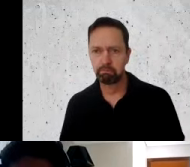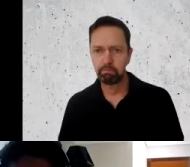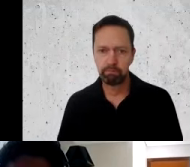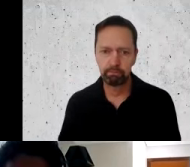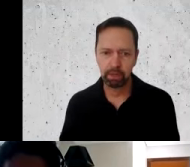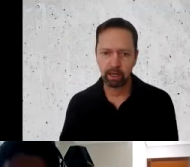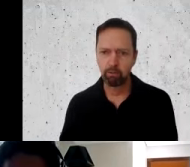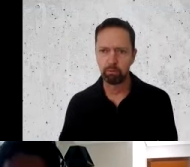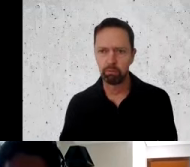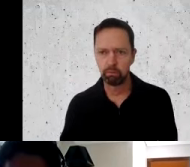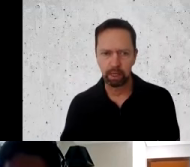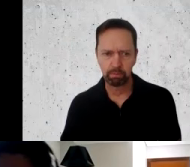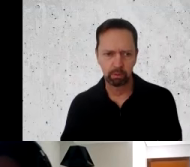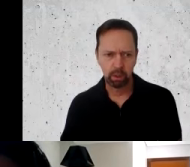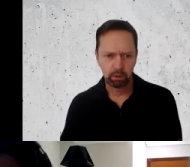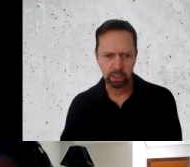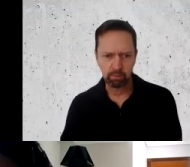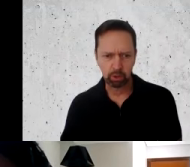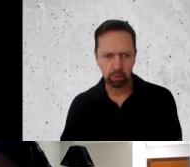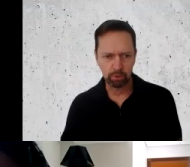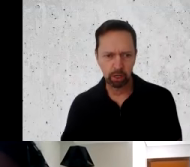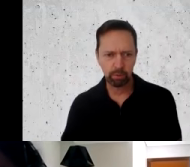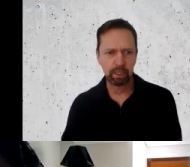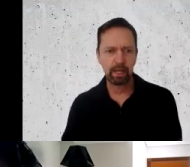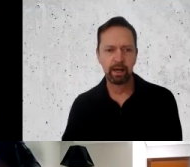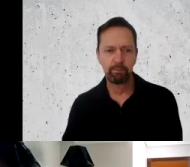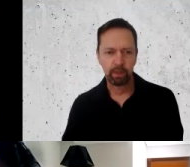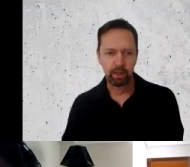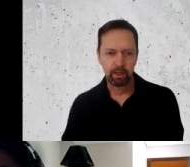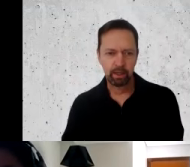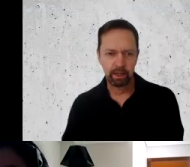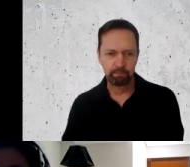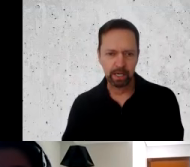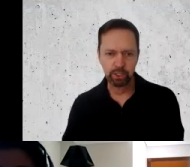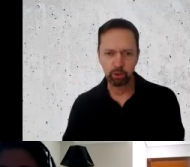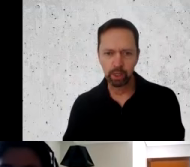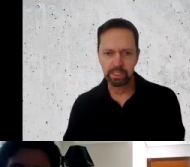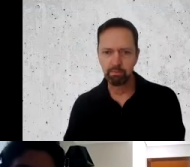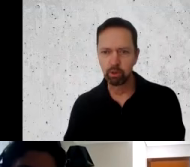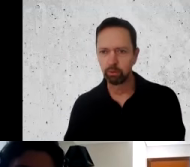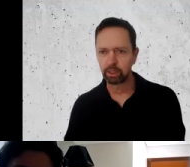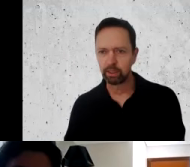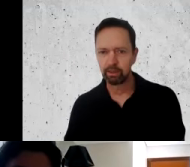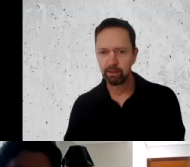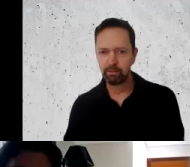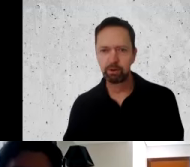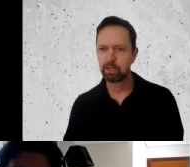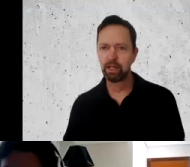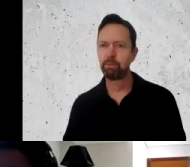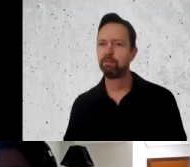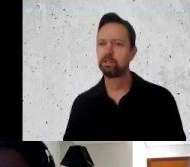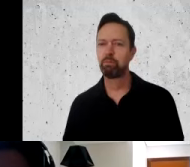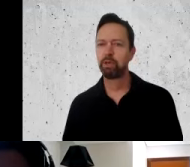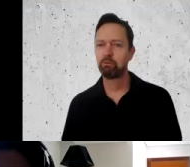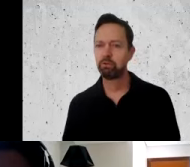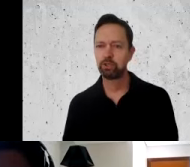queira pegar um paper do Acemoglu e Robinson. Eu botei a página do Acemoglu aqui. É uma coisa que